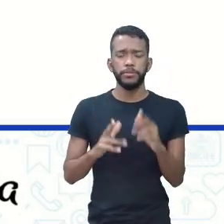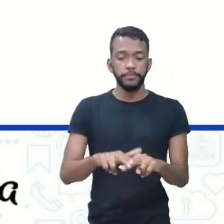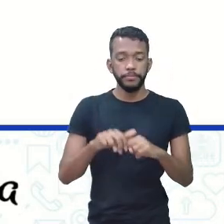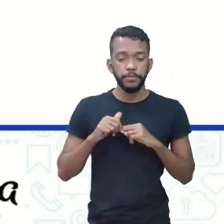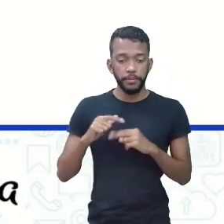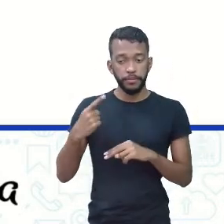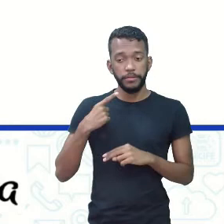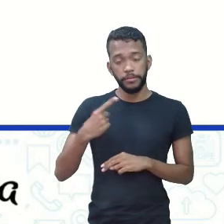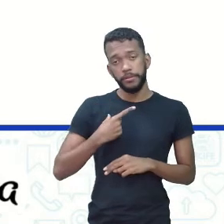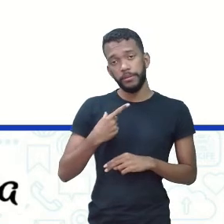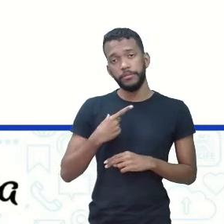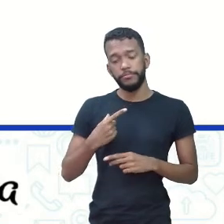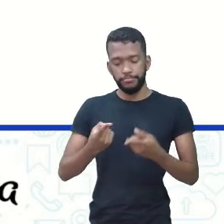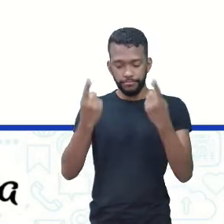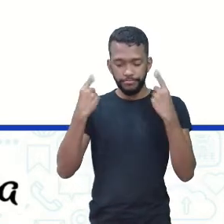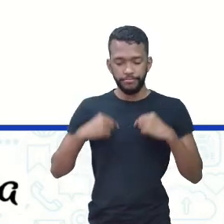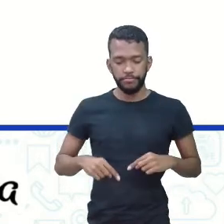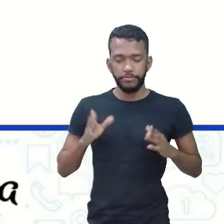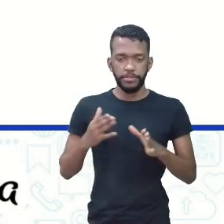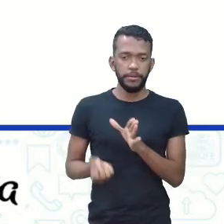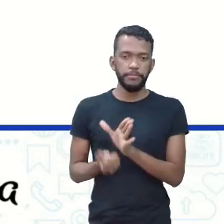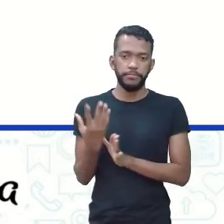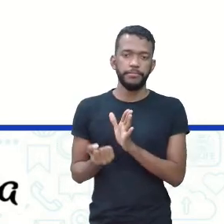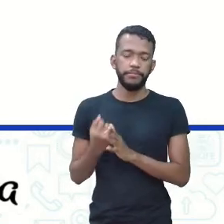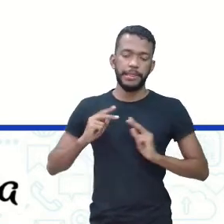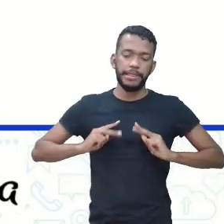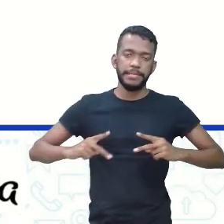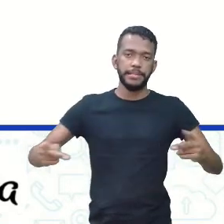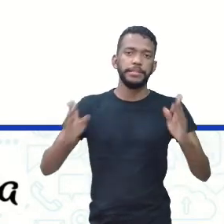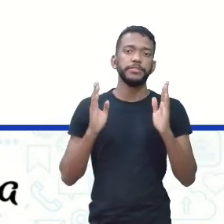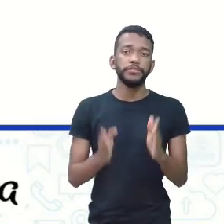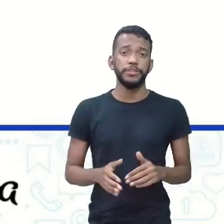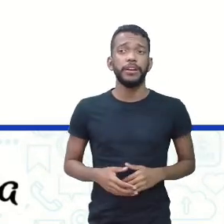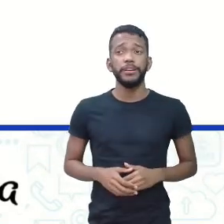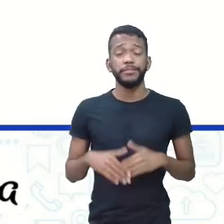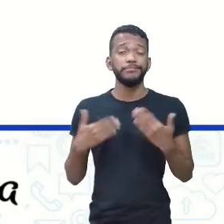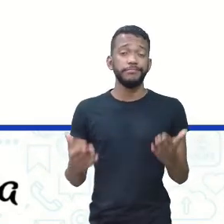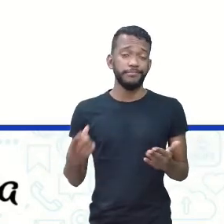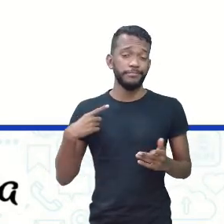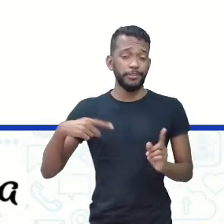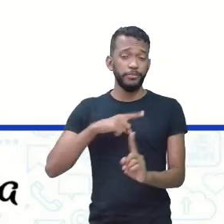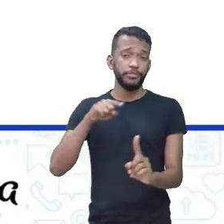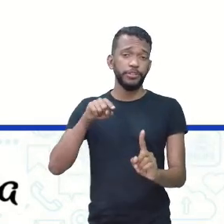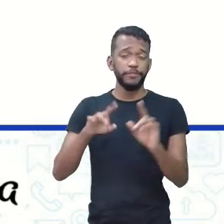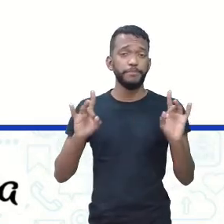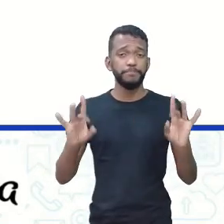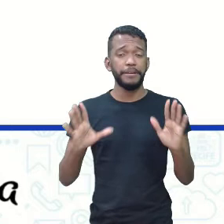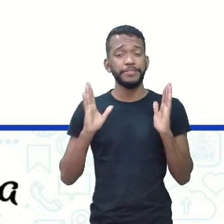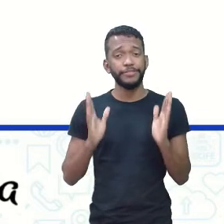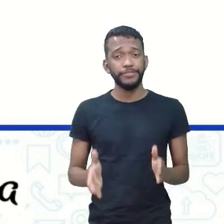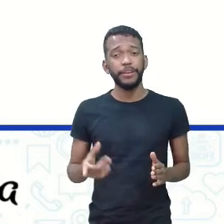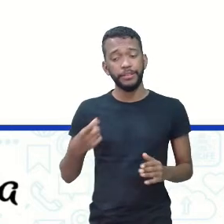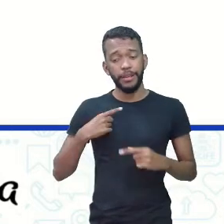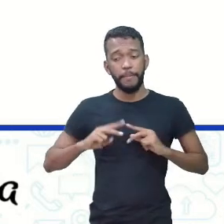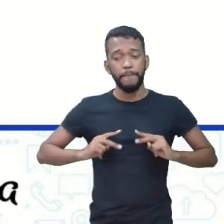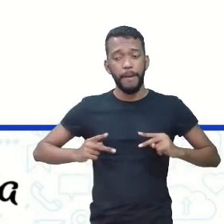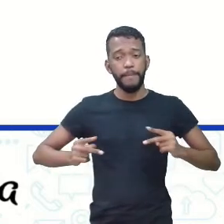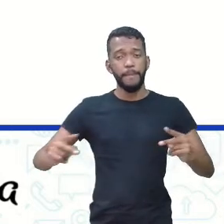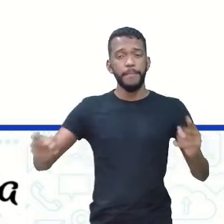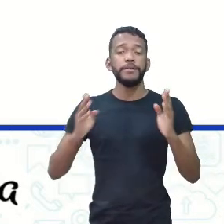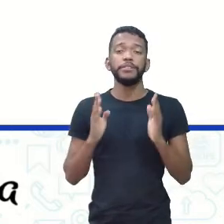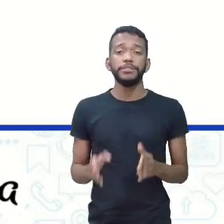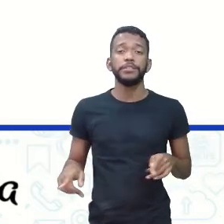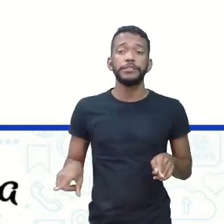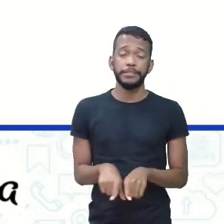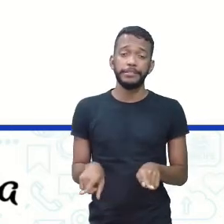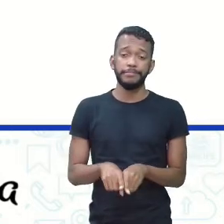os organismos geram descendentes, né? Então esse é o grande objetivo, gerar descendentes